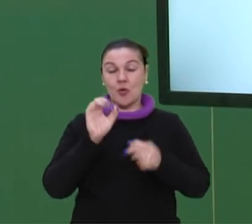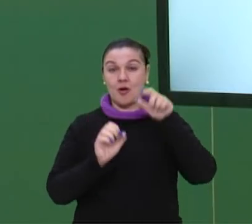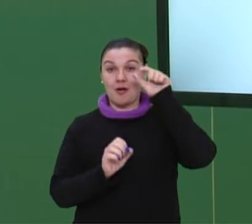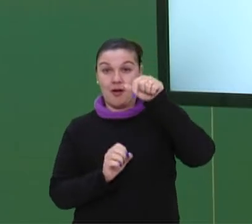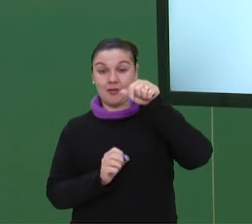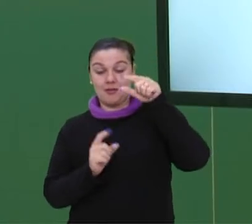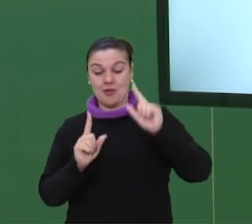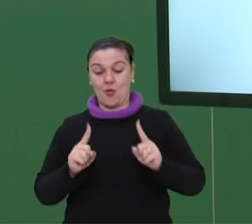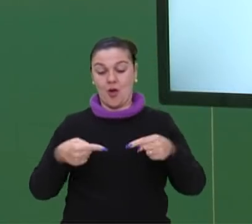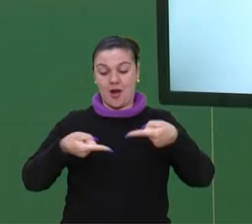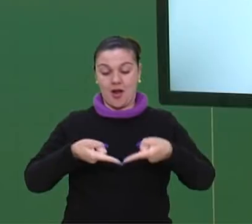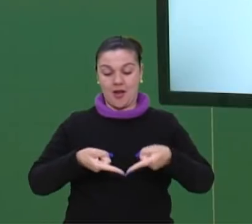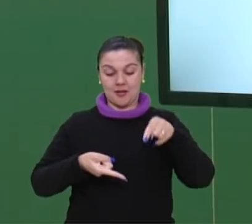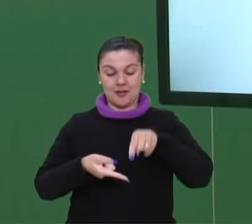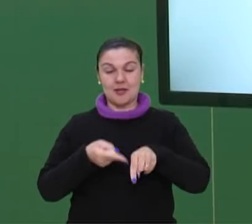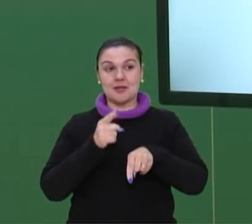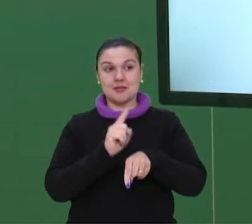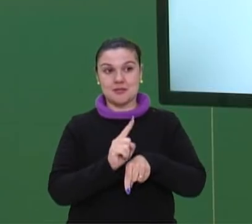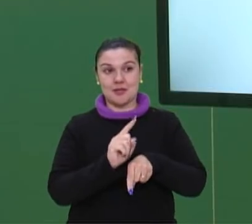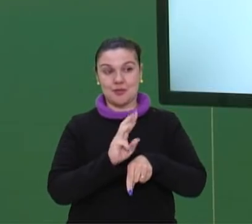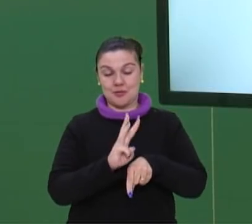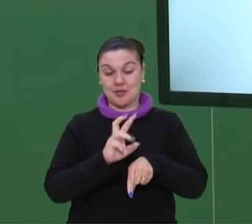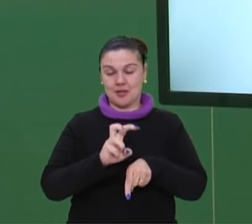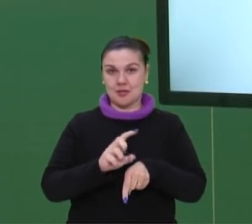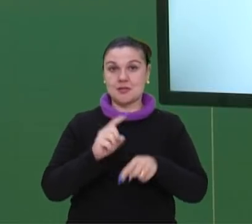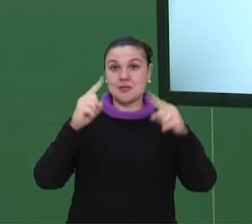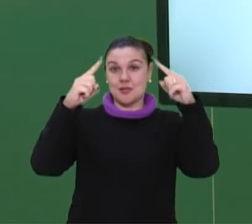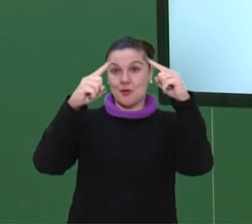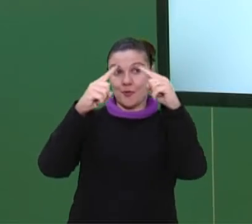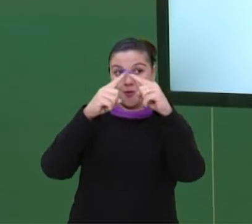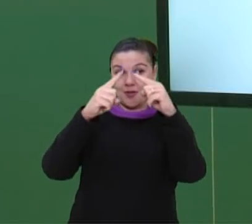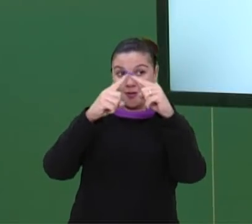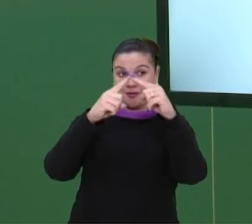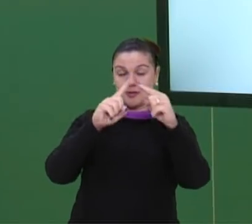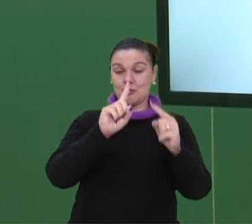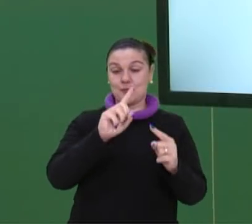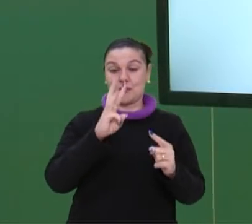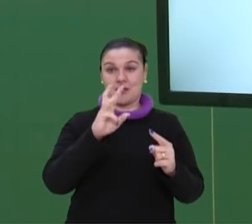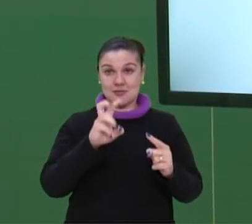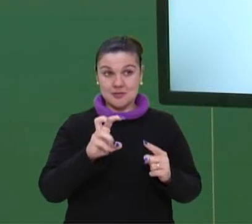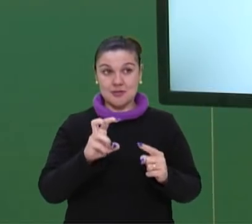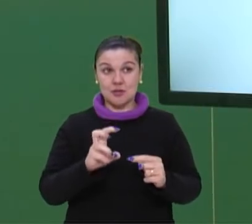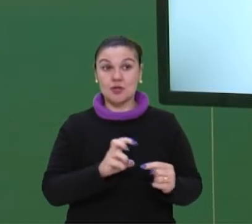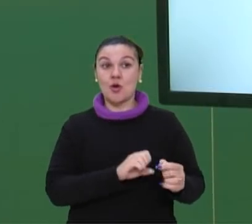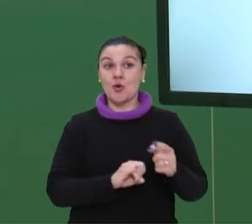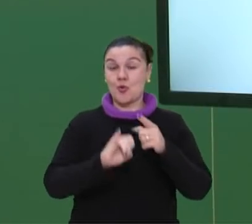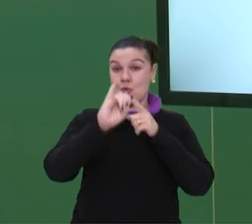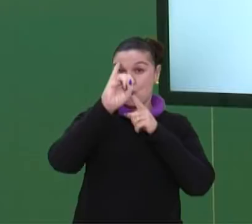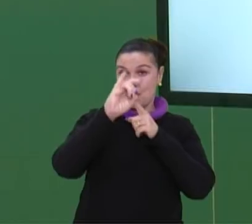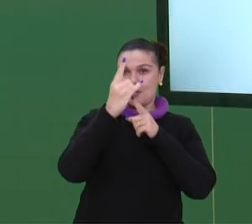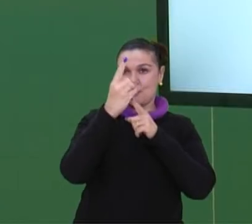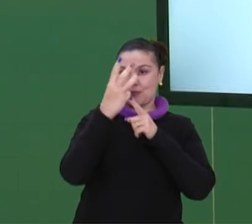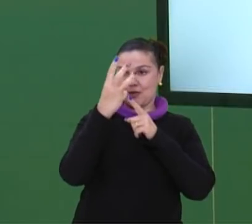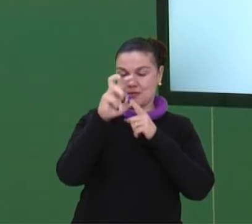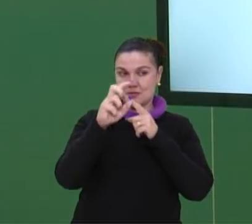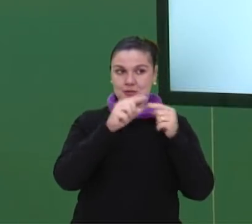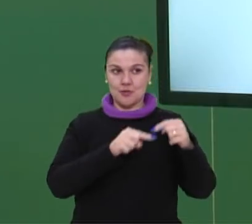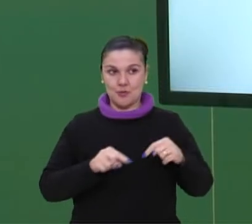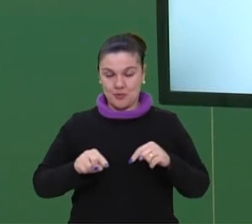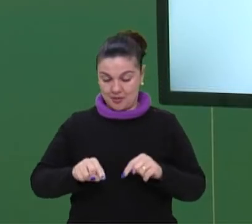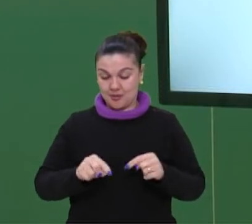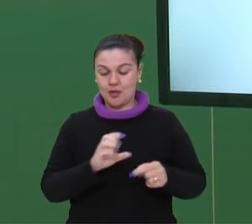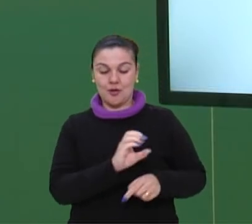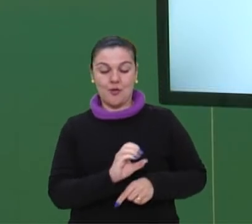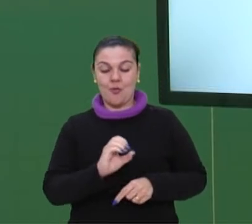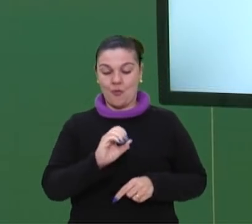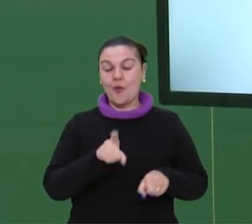cada ângulo. E quais seriam os ângulos? O ângulo I é 135 graus e o ângulo